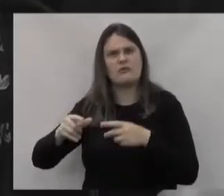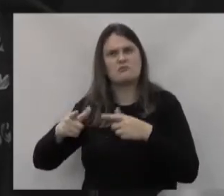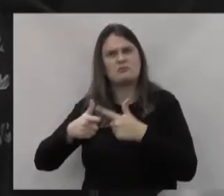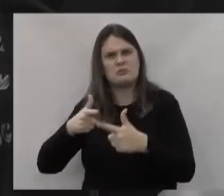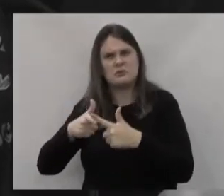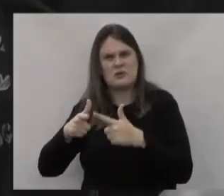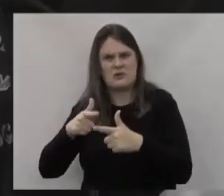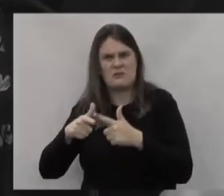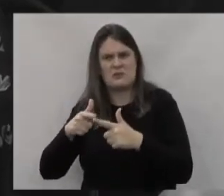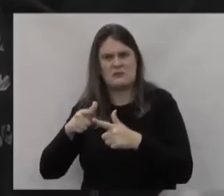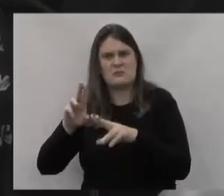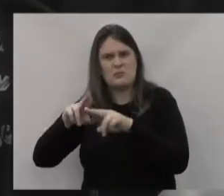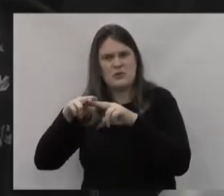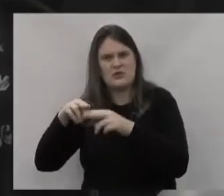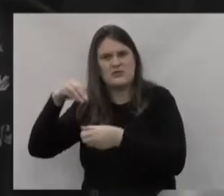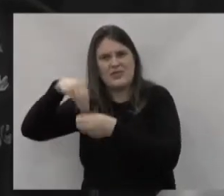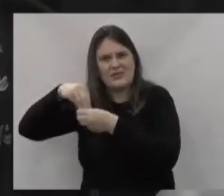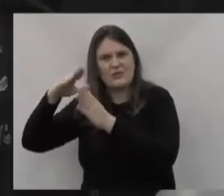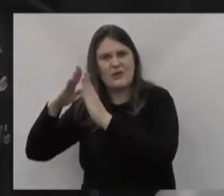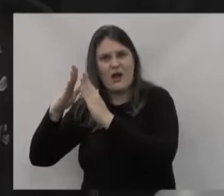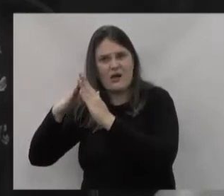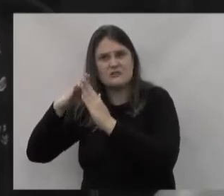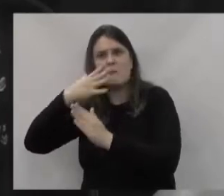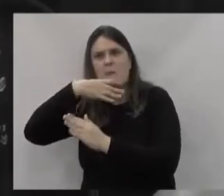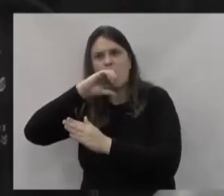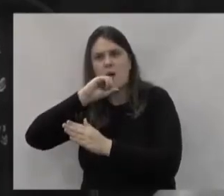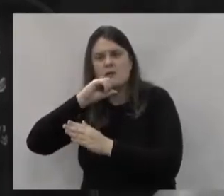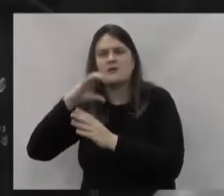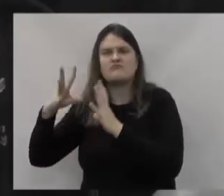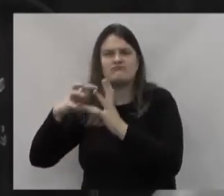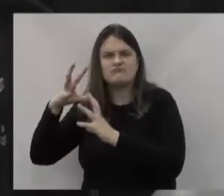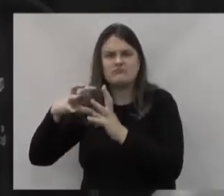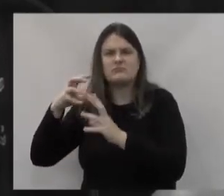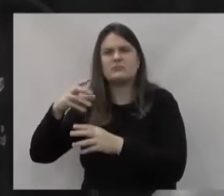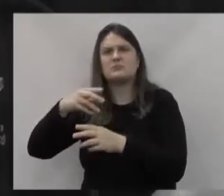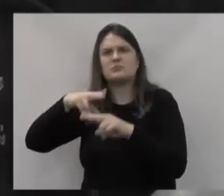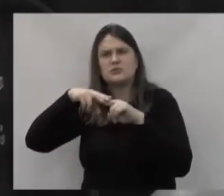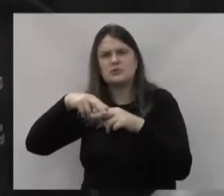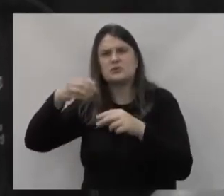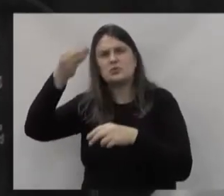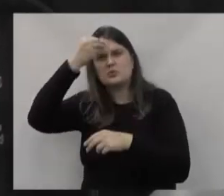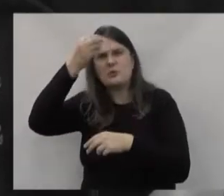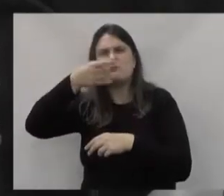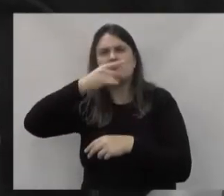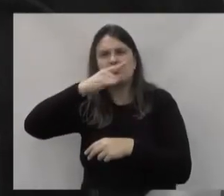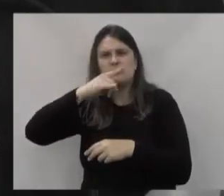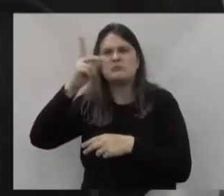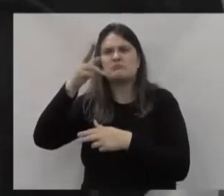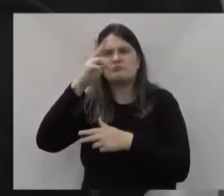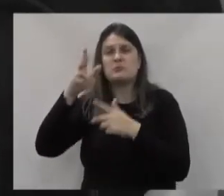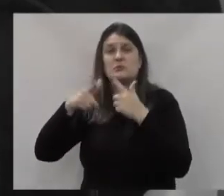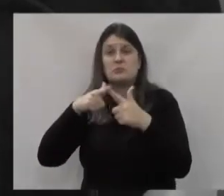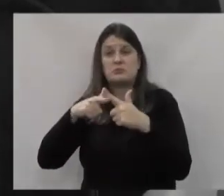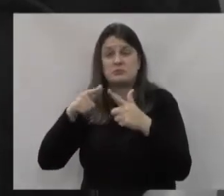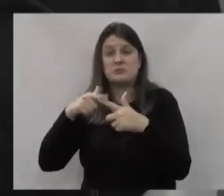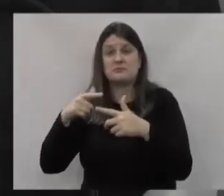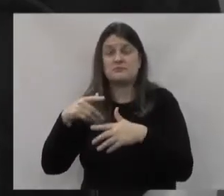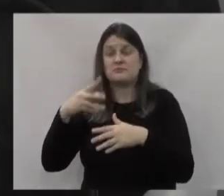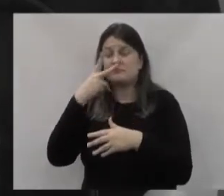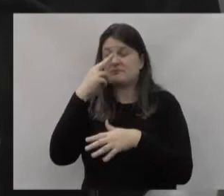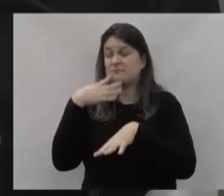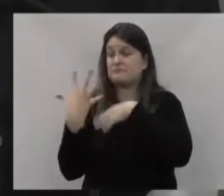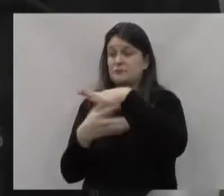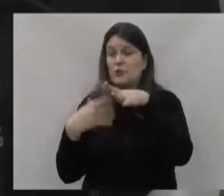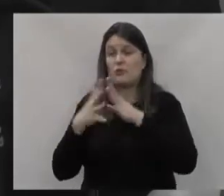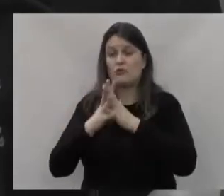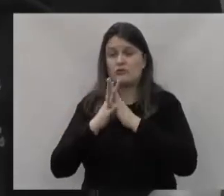como filha. O pai da colega da Ana era igual ao marido dela. Então, a Ana já estava dentro daquele